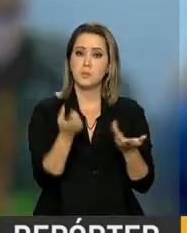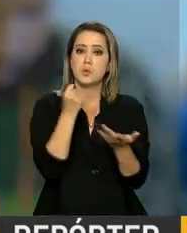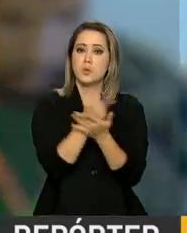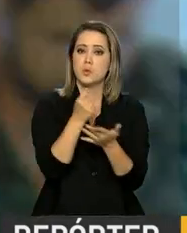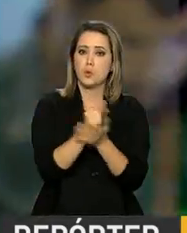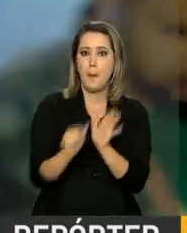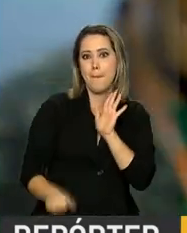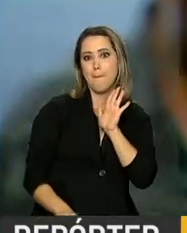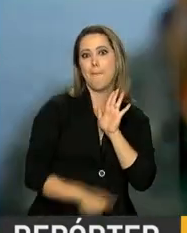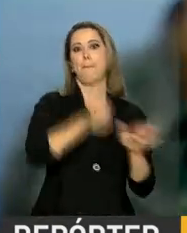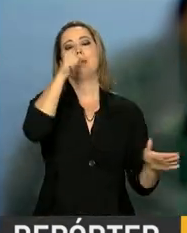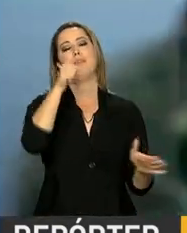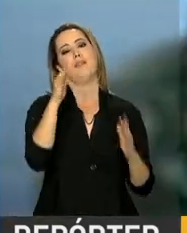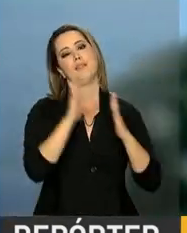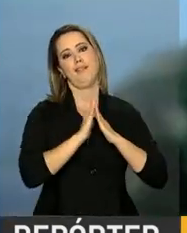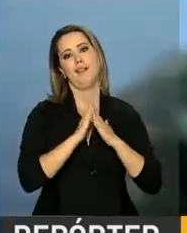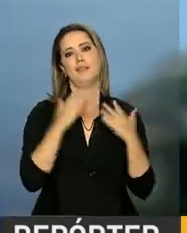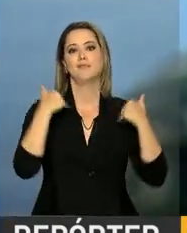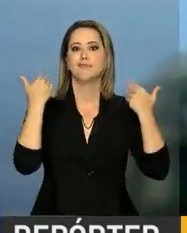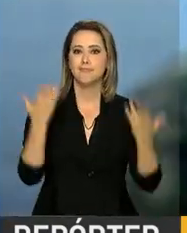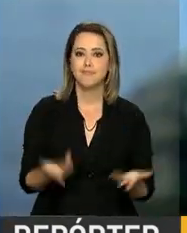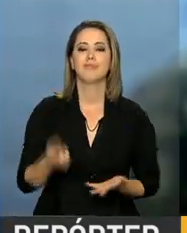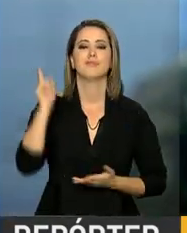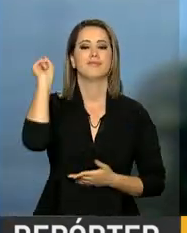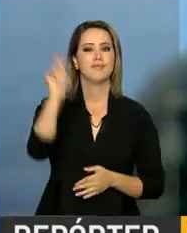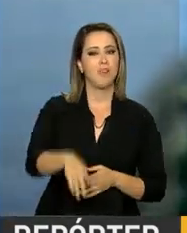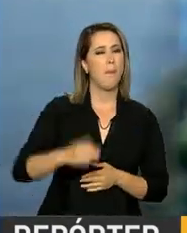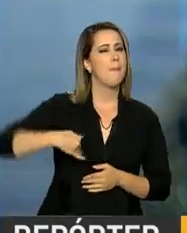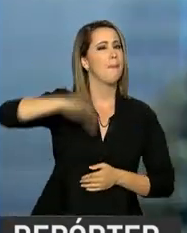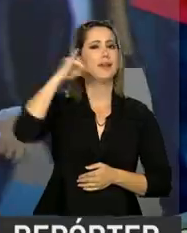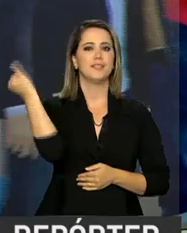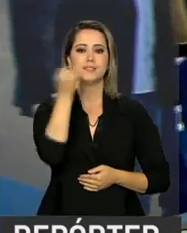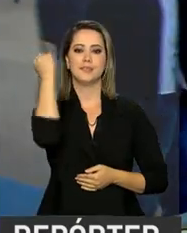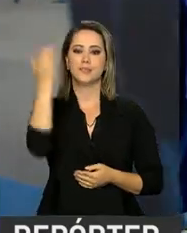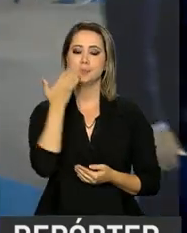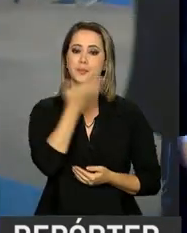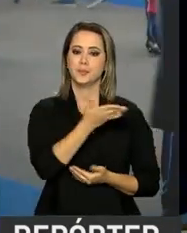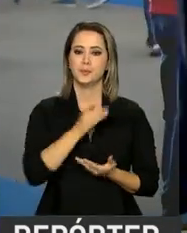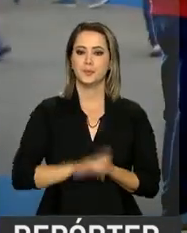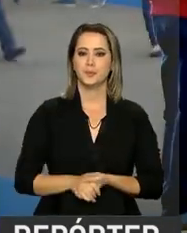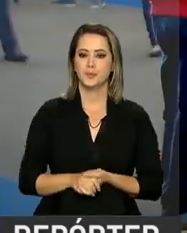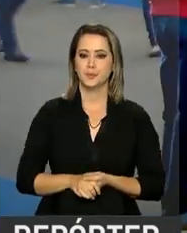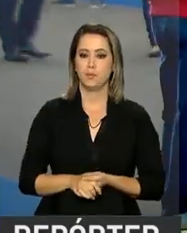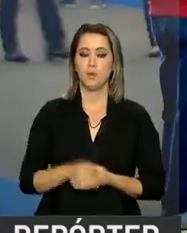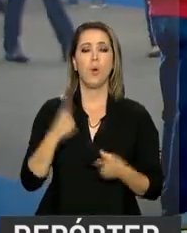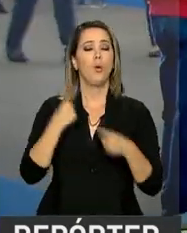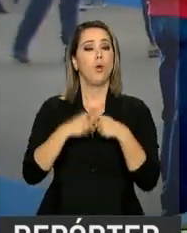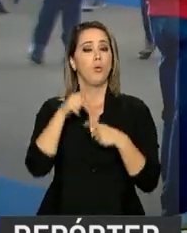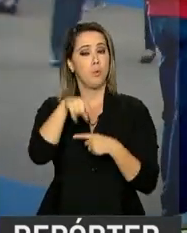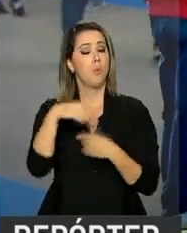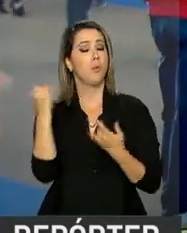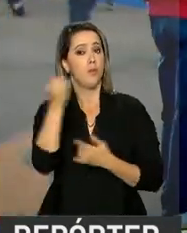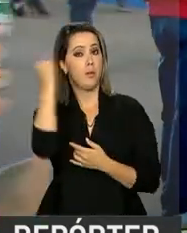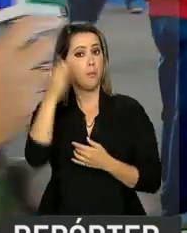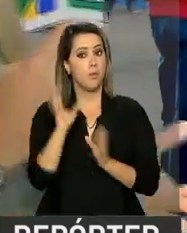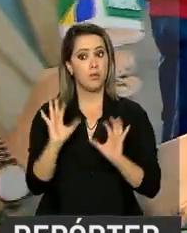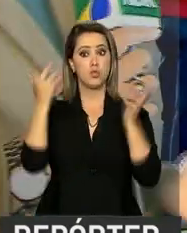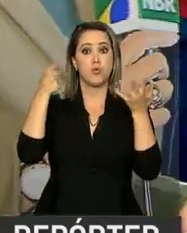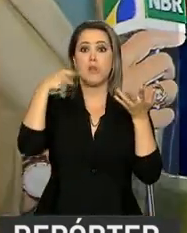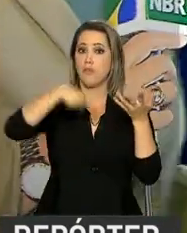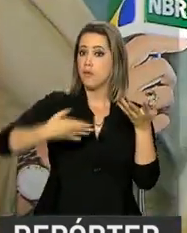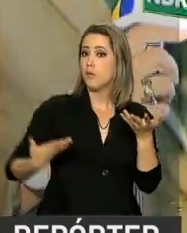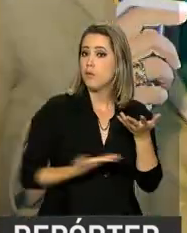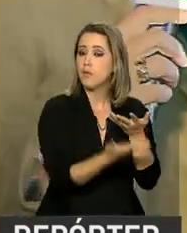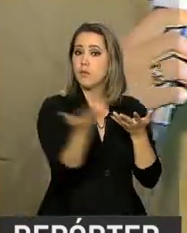compra a primeira residência, então é mais importante ainda. A vantagem de um feirão como esse para quem quer comprar a